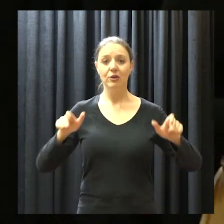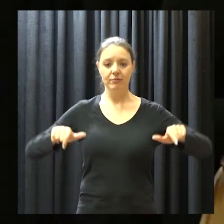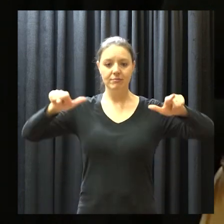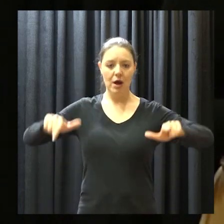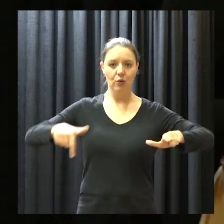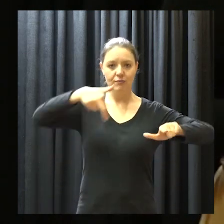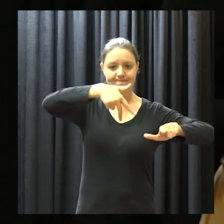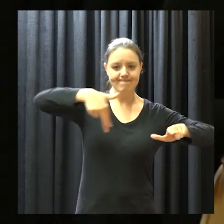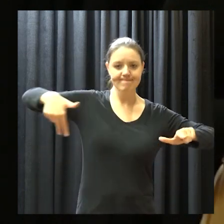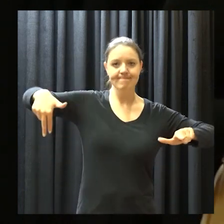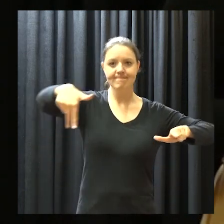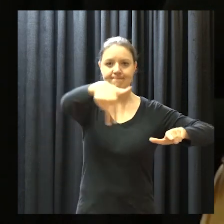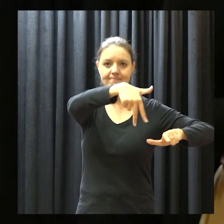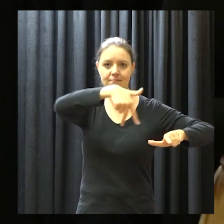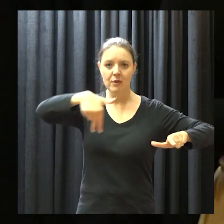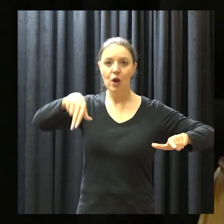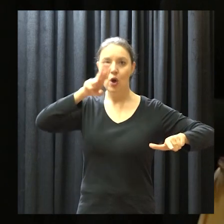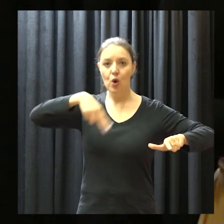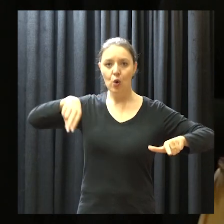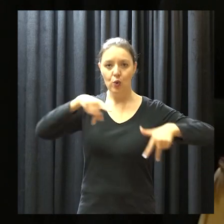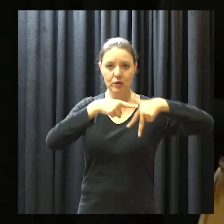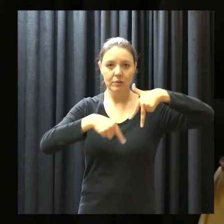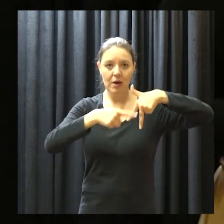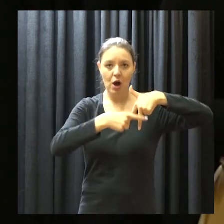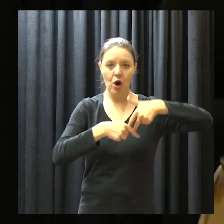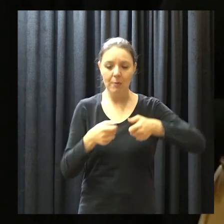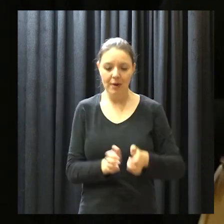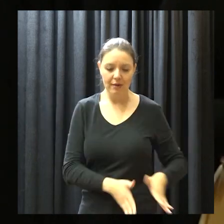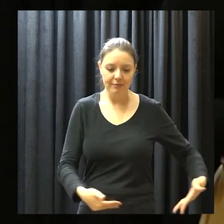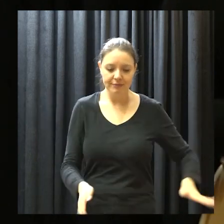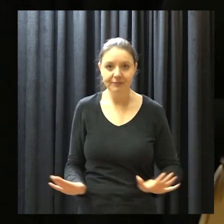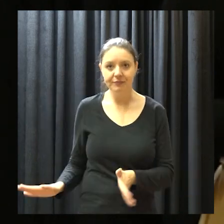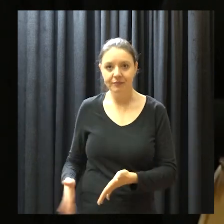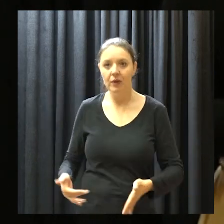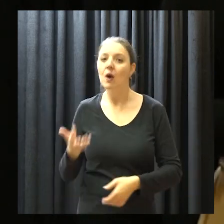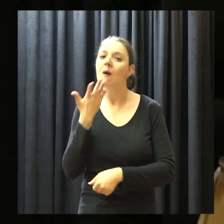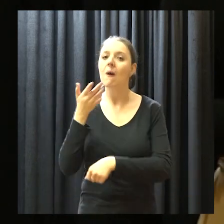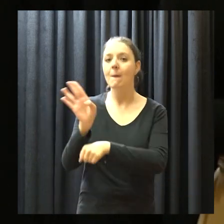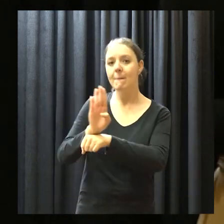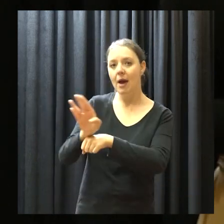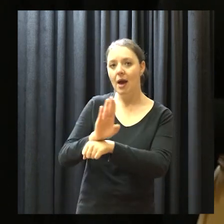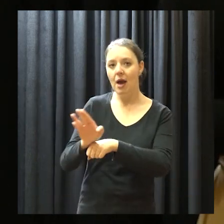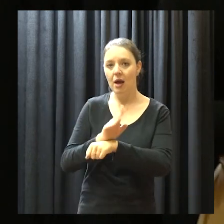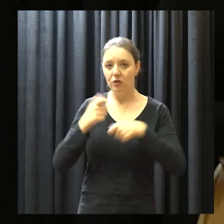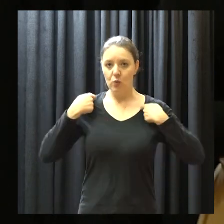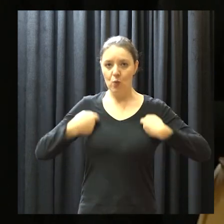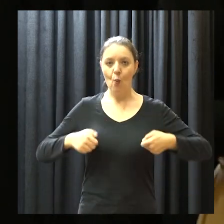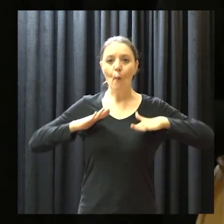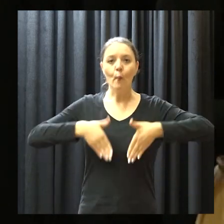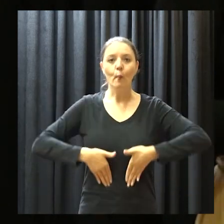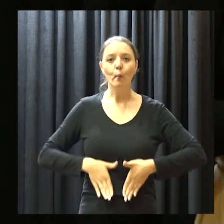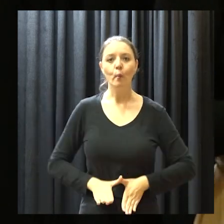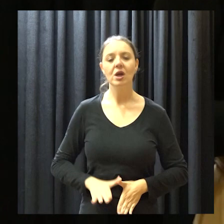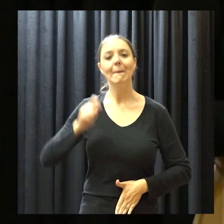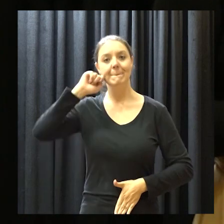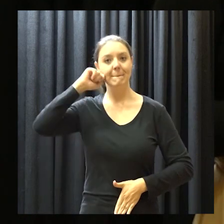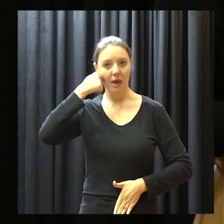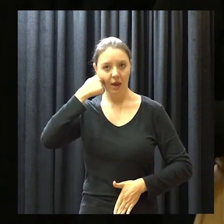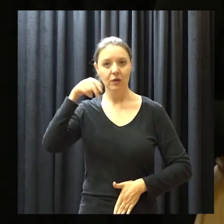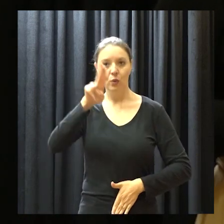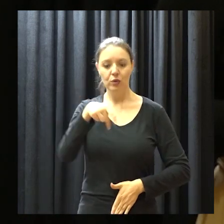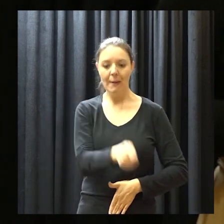palco, vestindo um figurino, pantalona creme, colã e camiseta preta, iniciam sua performance com